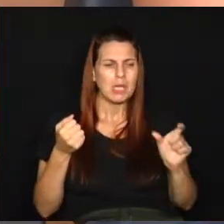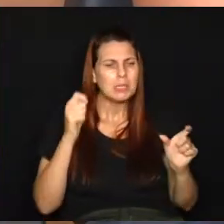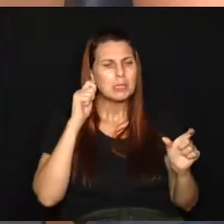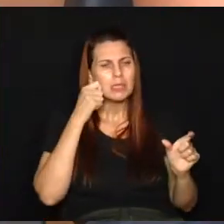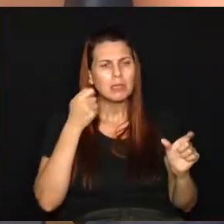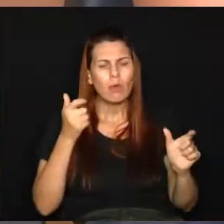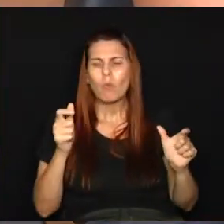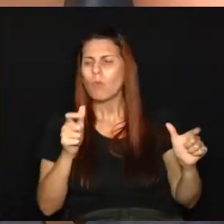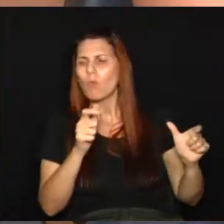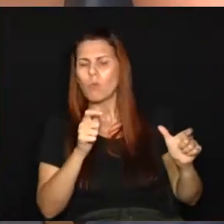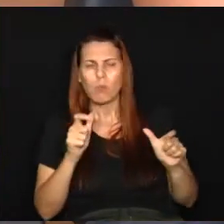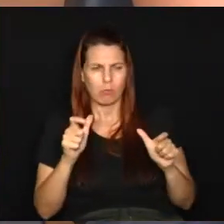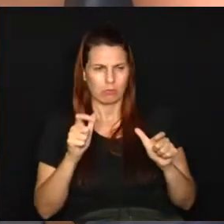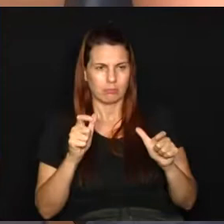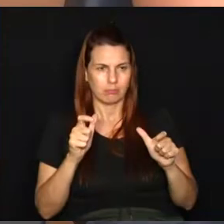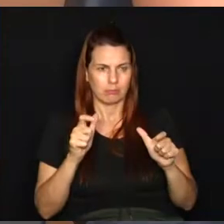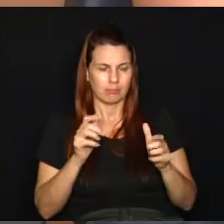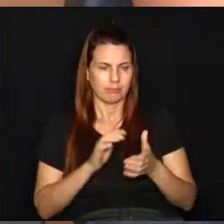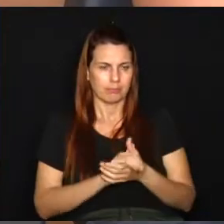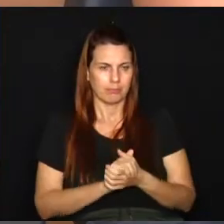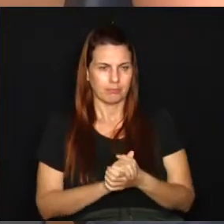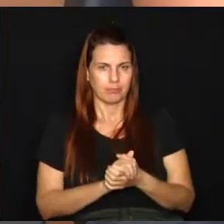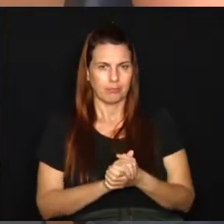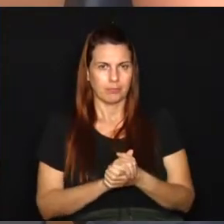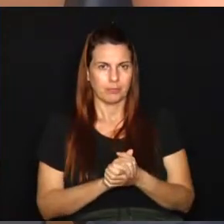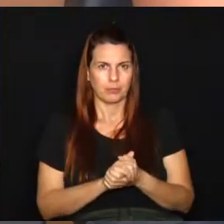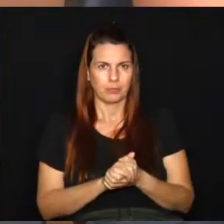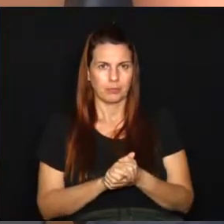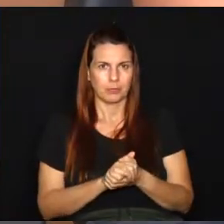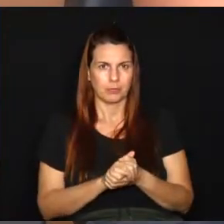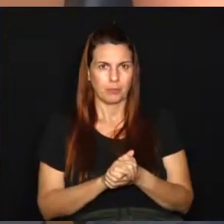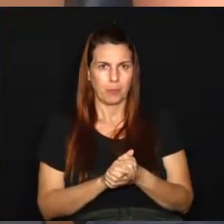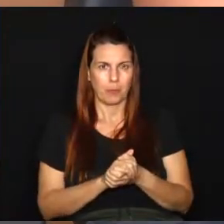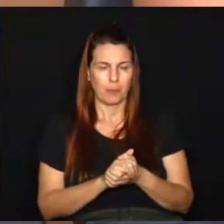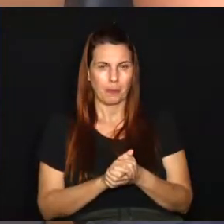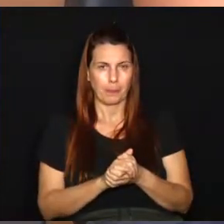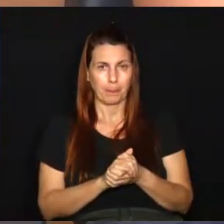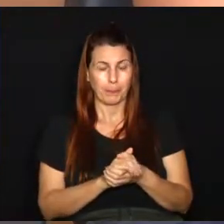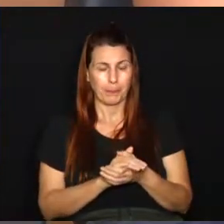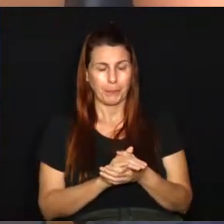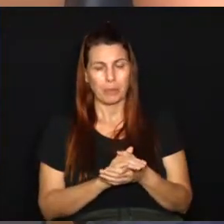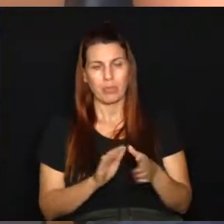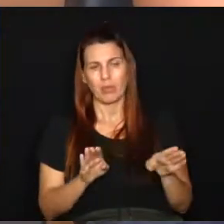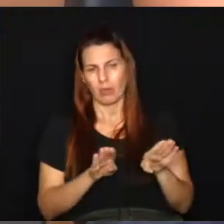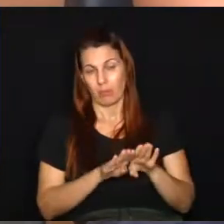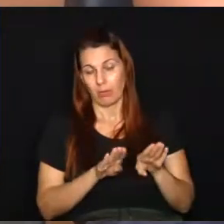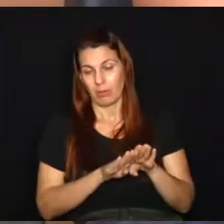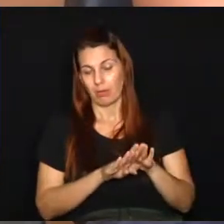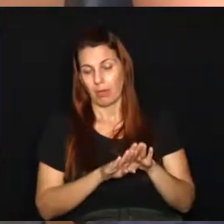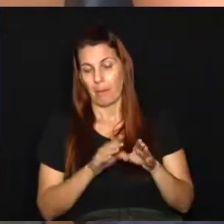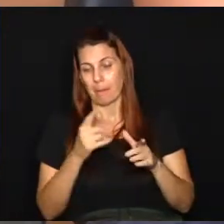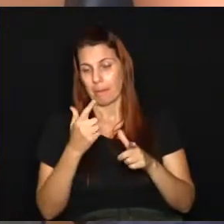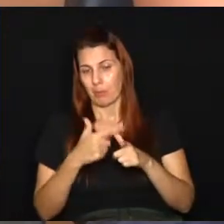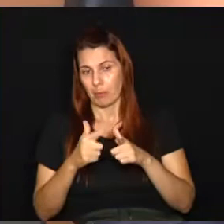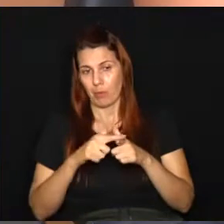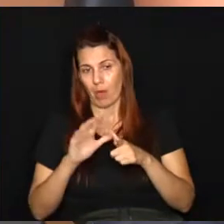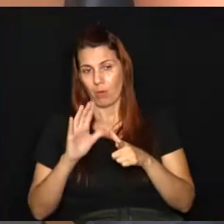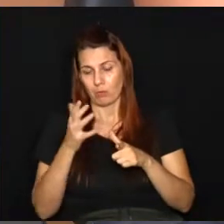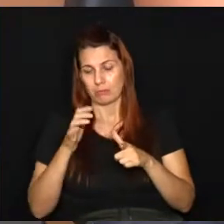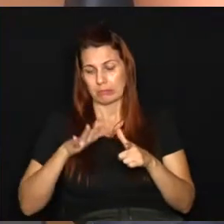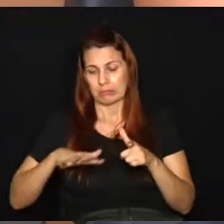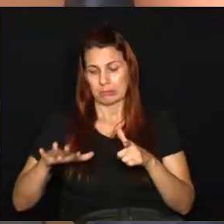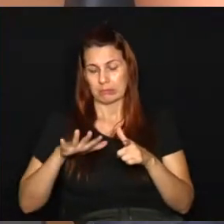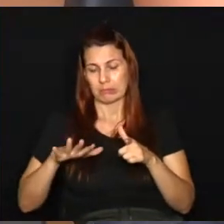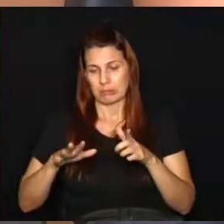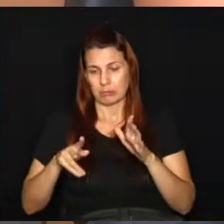negras nessa classe? E, além disso, esse é um problema não só dentro da nossa área,